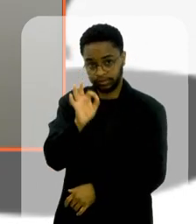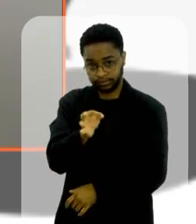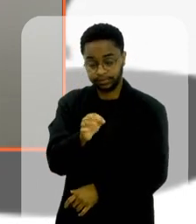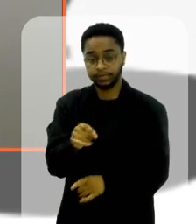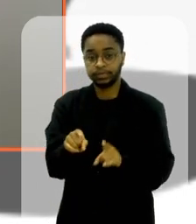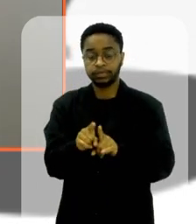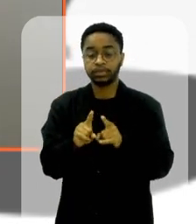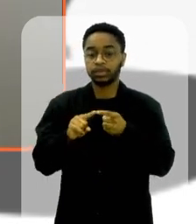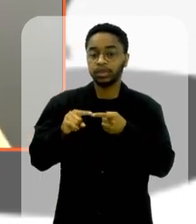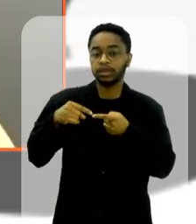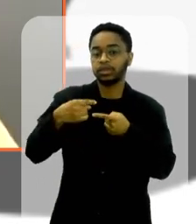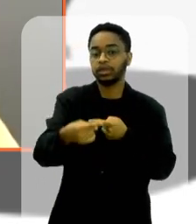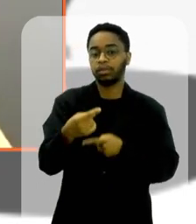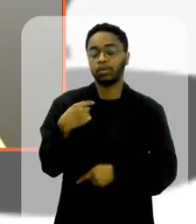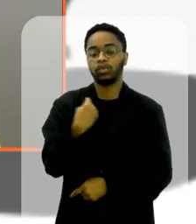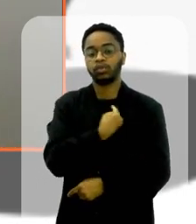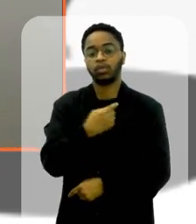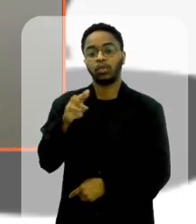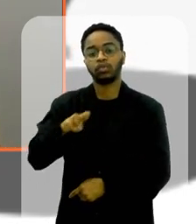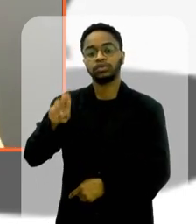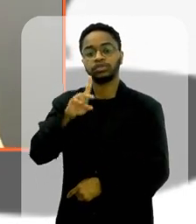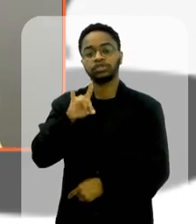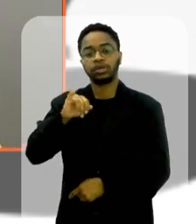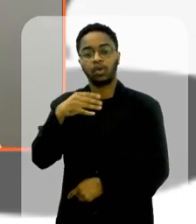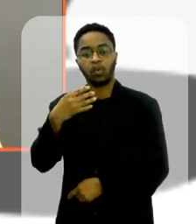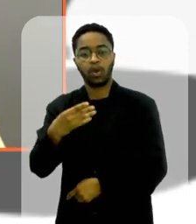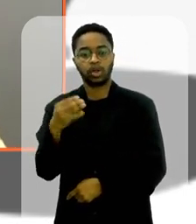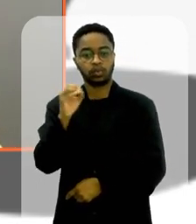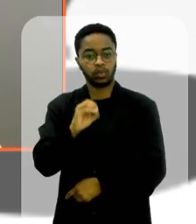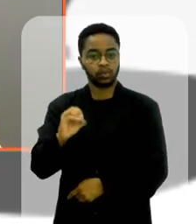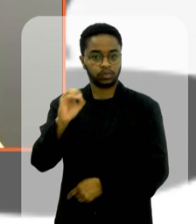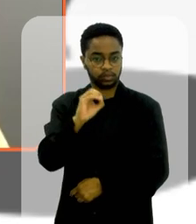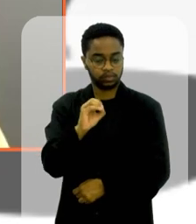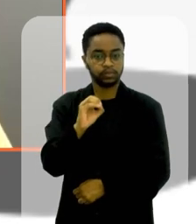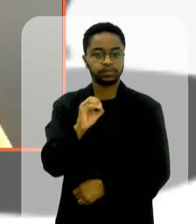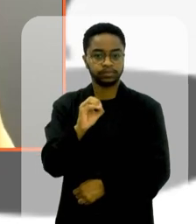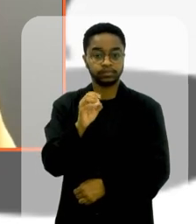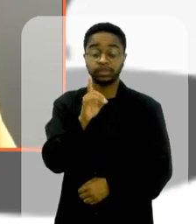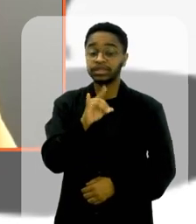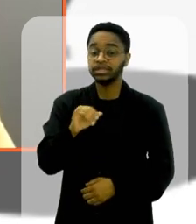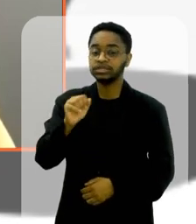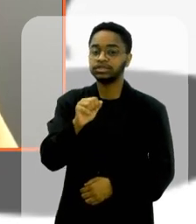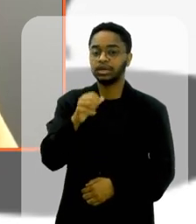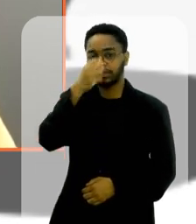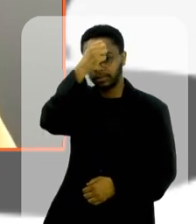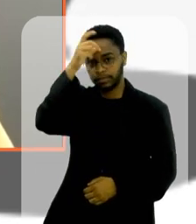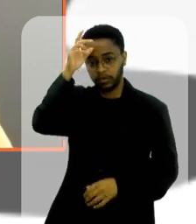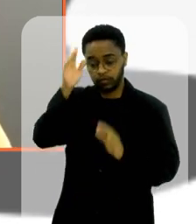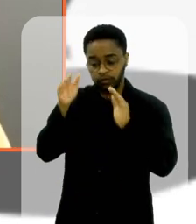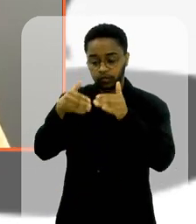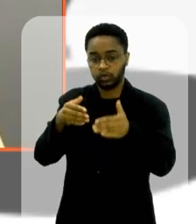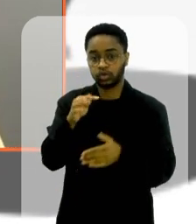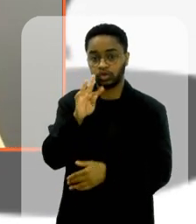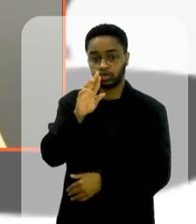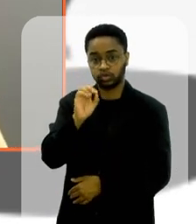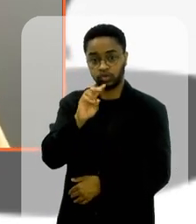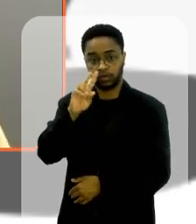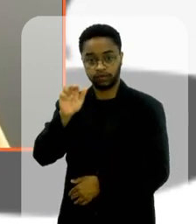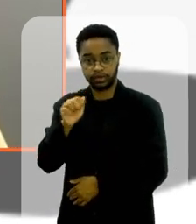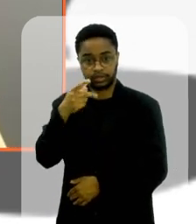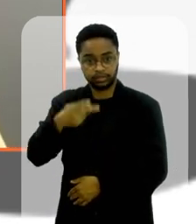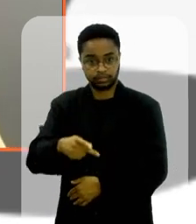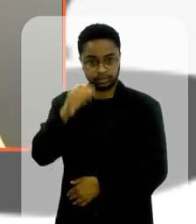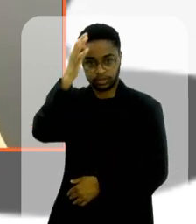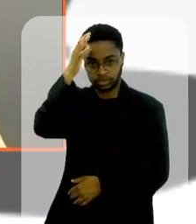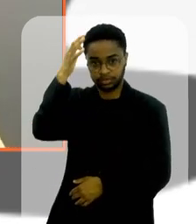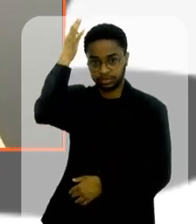né? E depois nós usamos também dia 4 de outubro, que é o dia municipal da trova aqui no Espírito